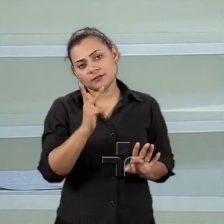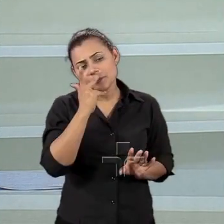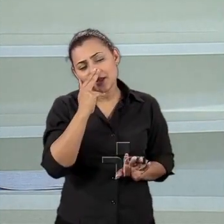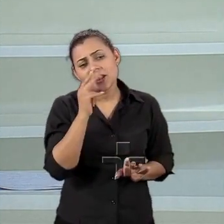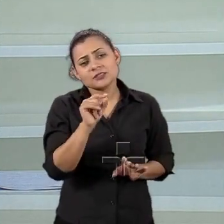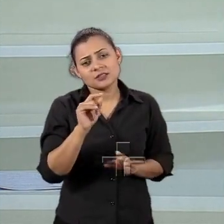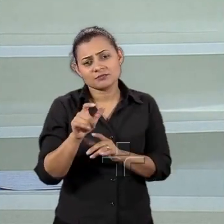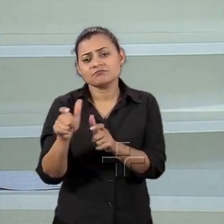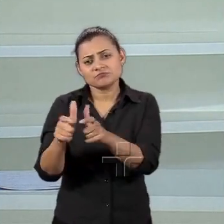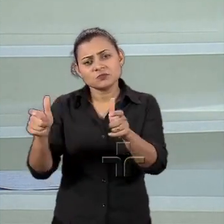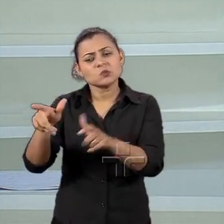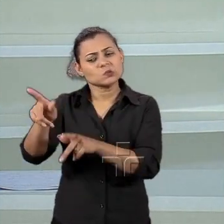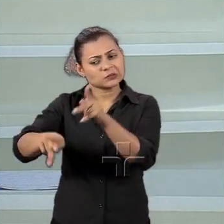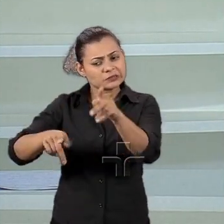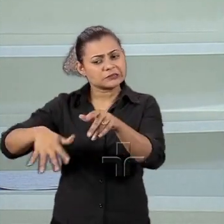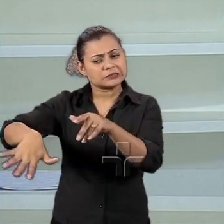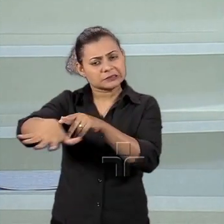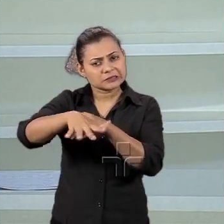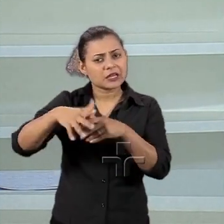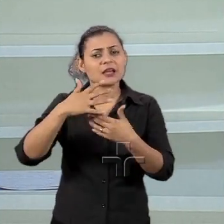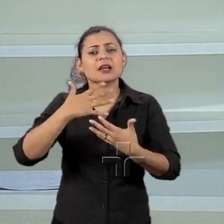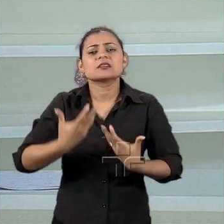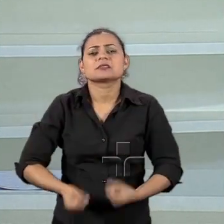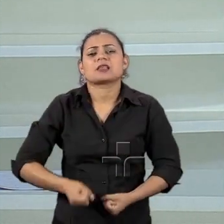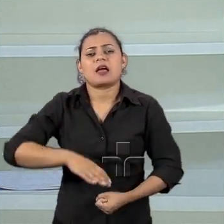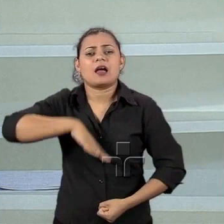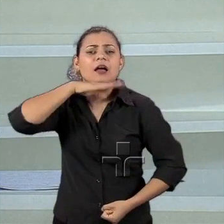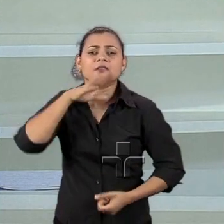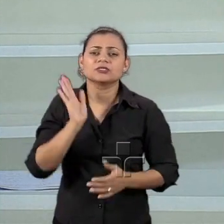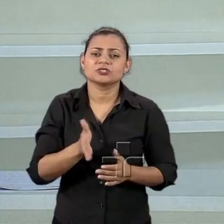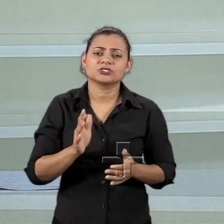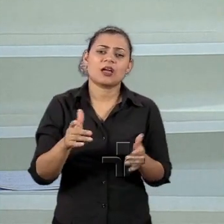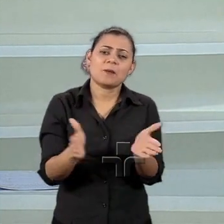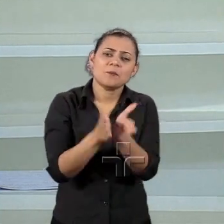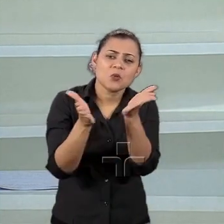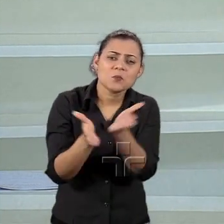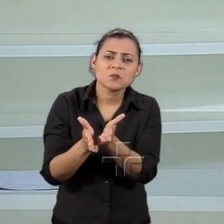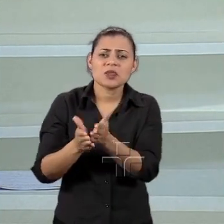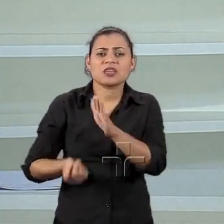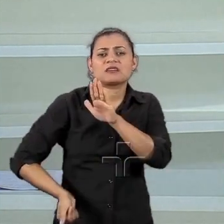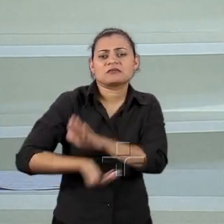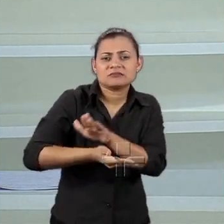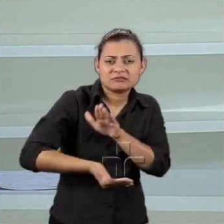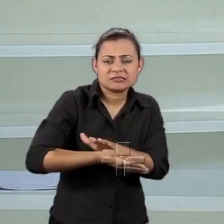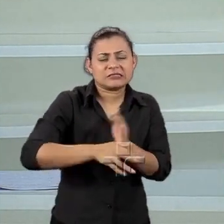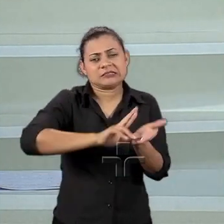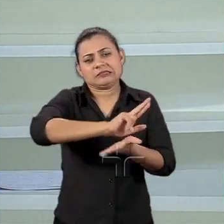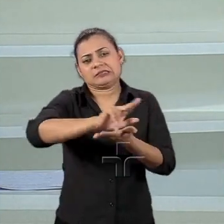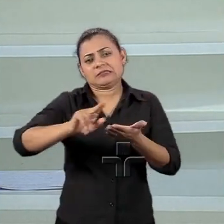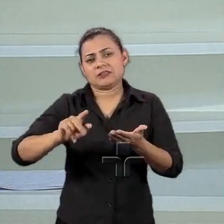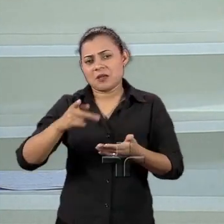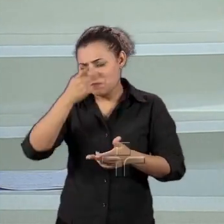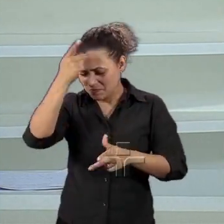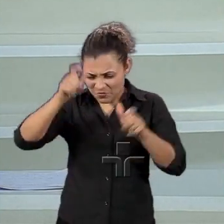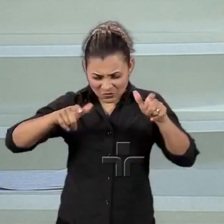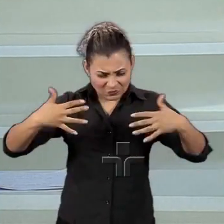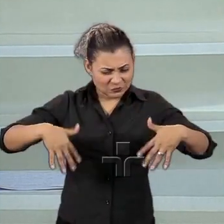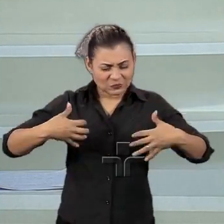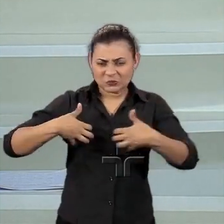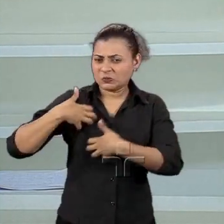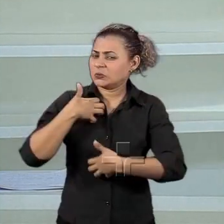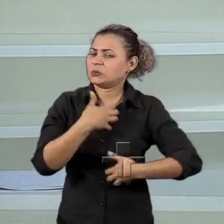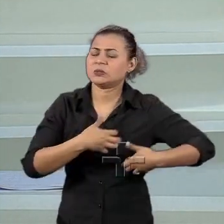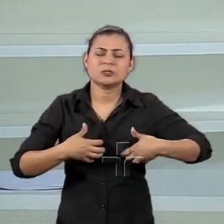Muitas pessoas que já estão cansadas da pobreza, da miséria e da corrupção. As pessoas se sentem feridas e não